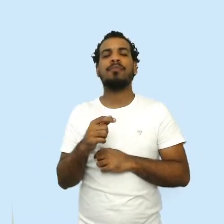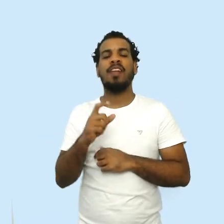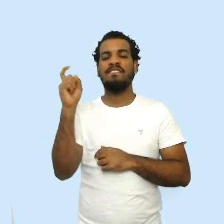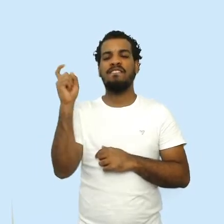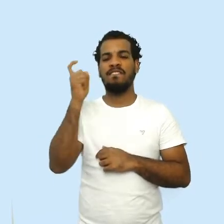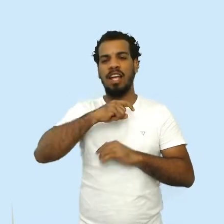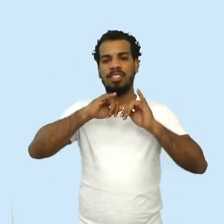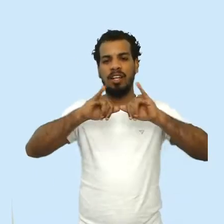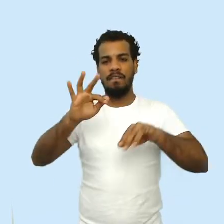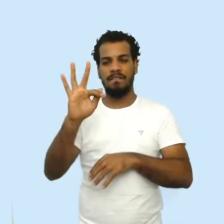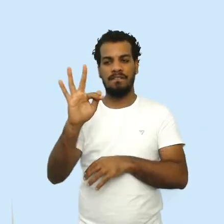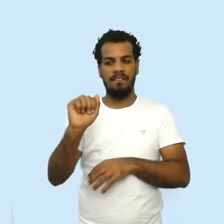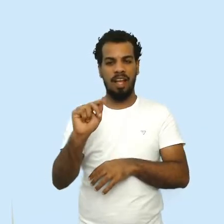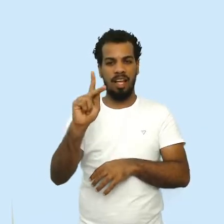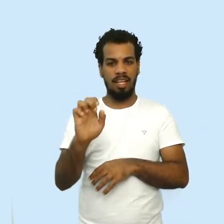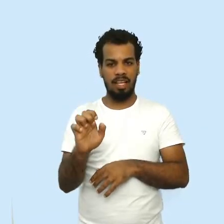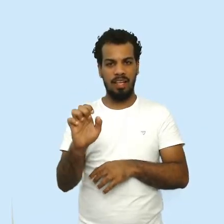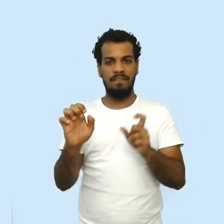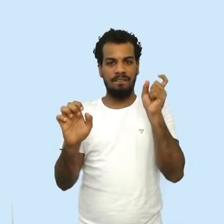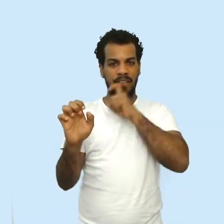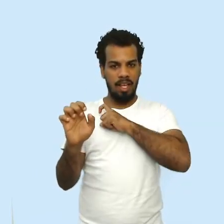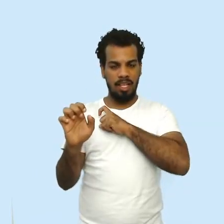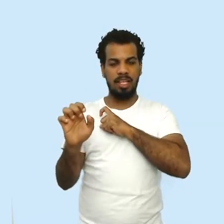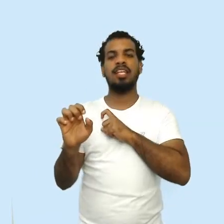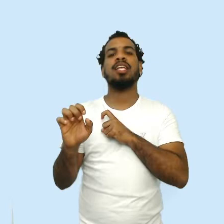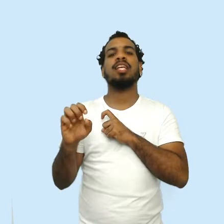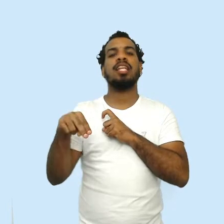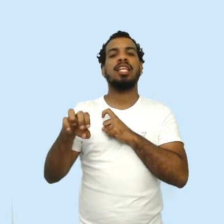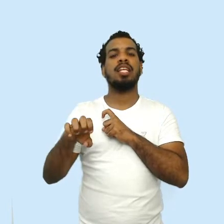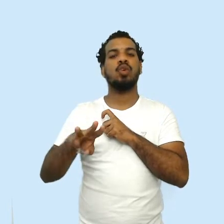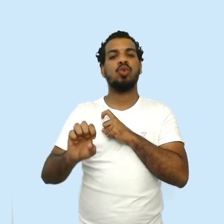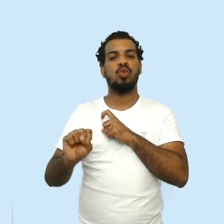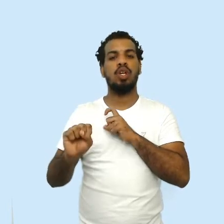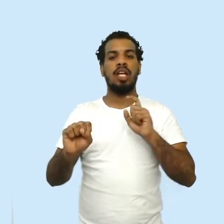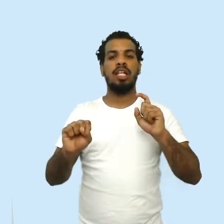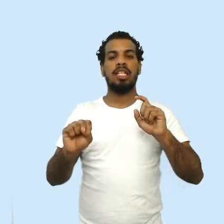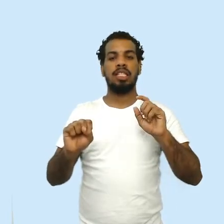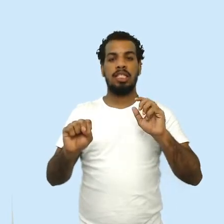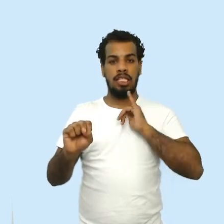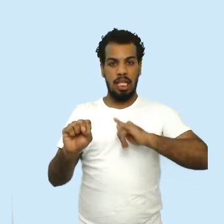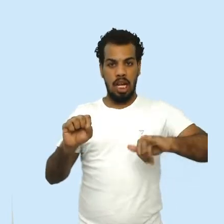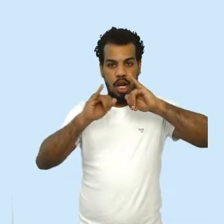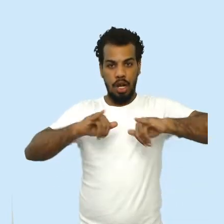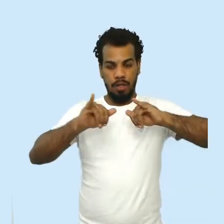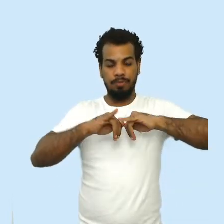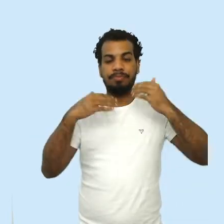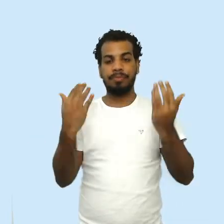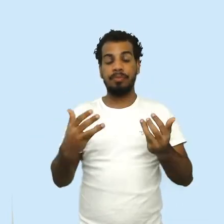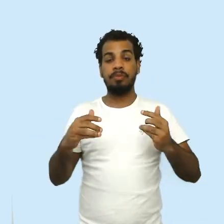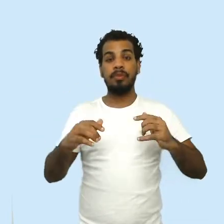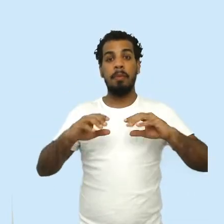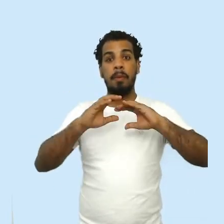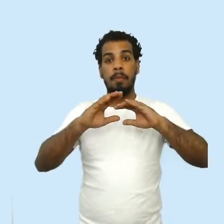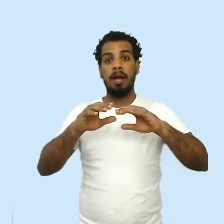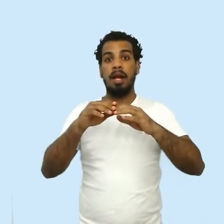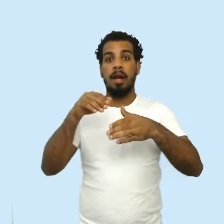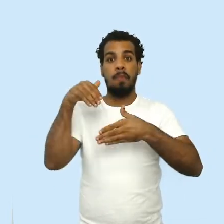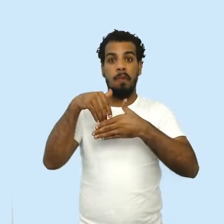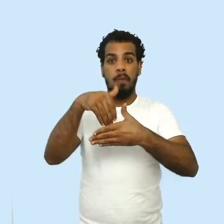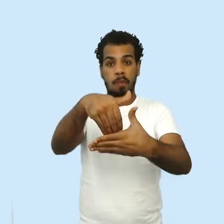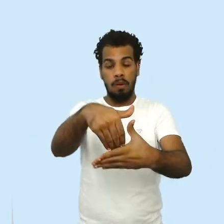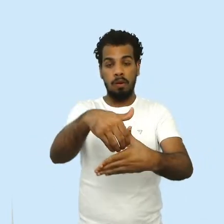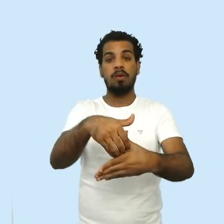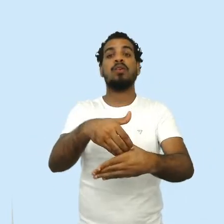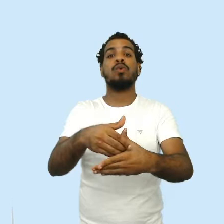A fake news ela tem uma intenção. Então, um exemplo, quando na campanha política, nas eleições, quando se usa fake